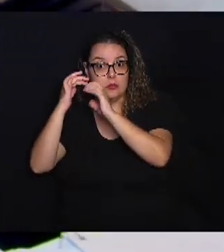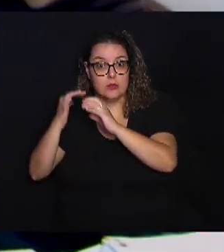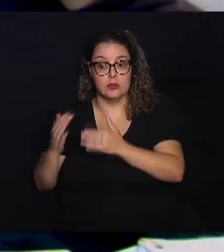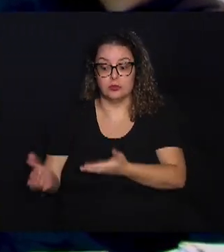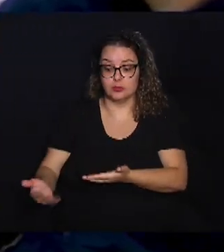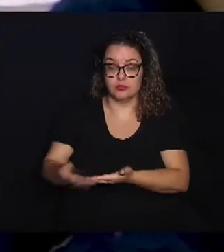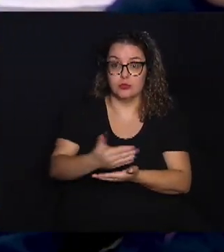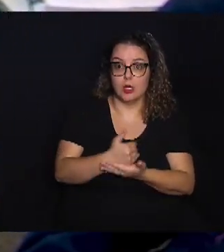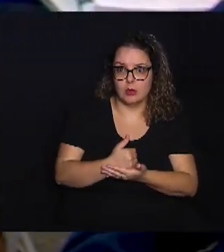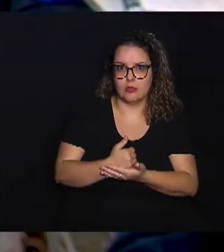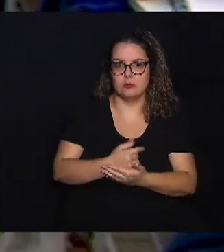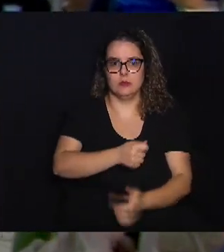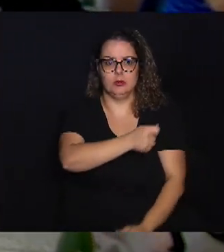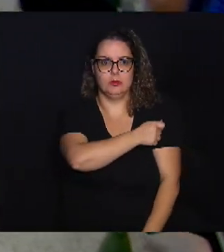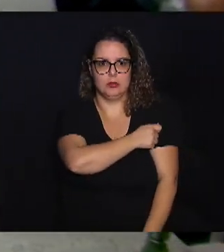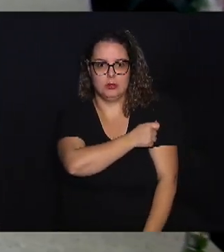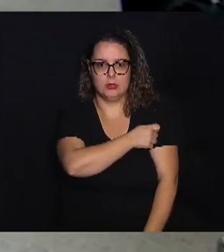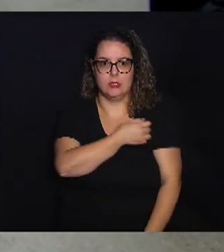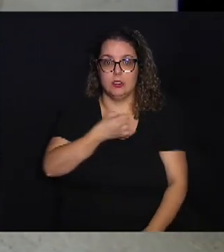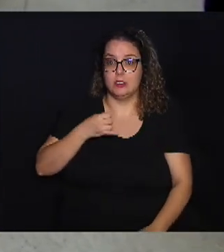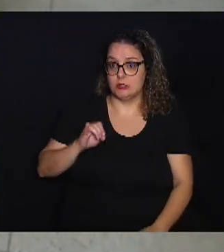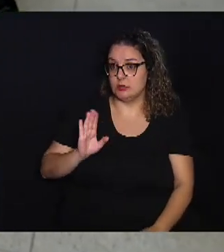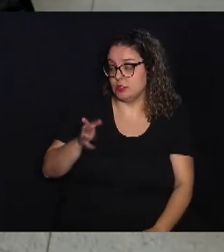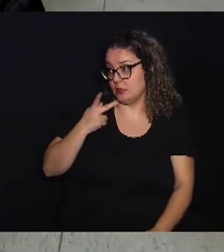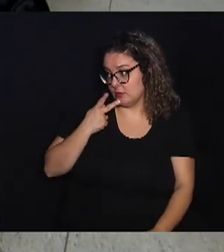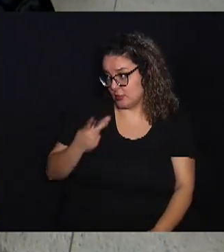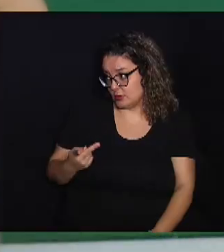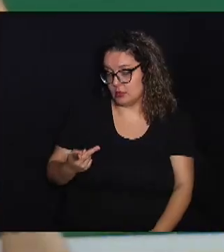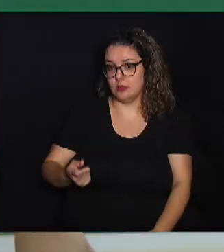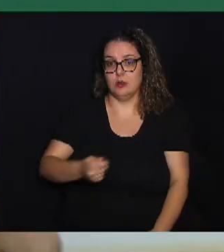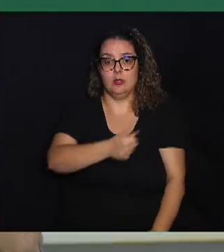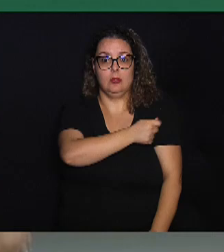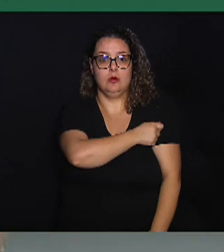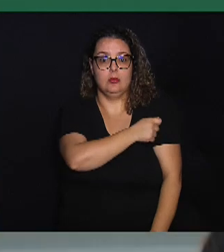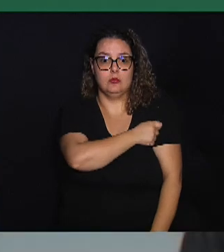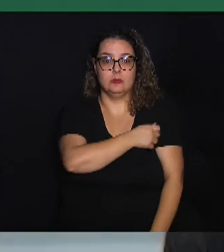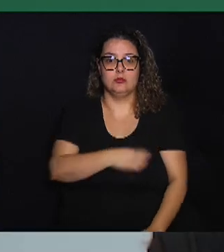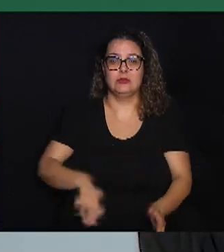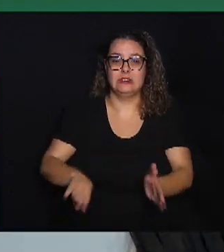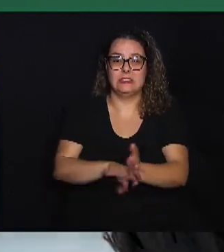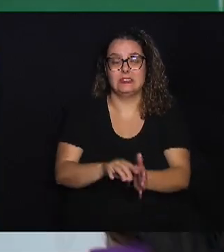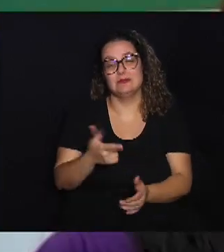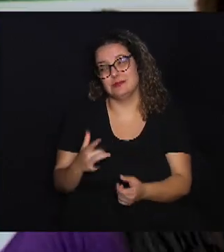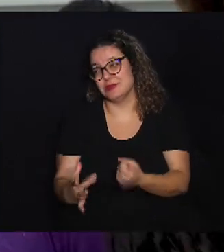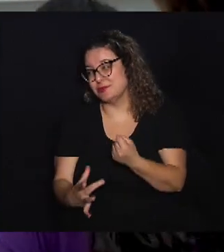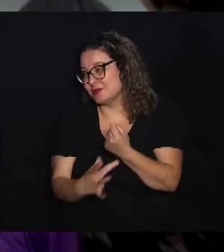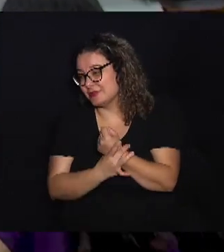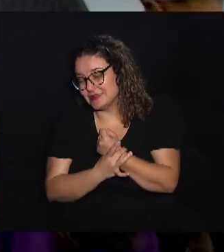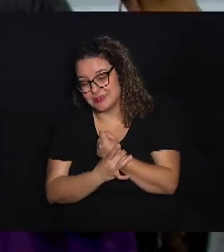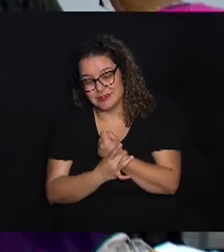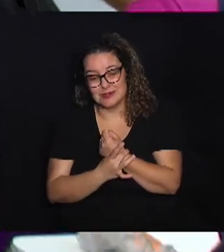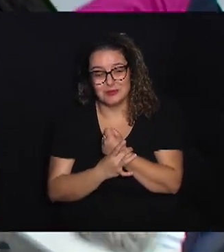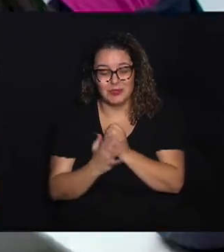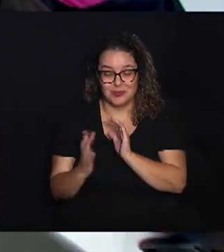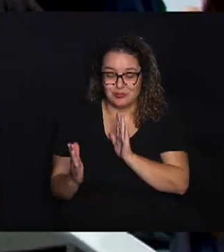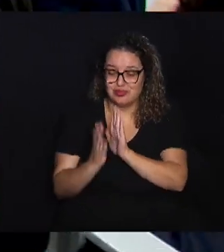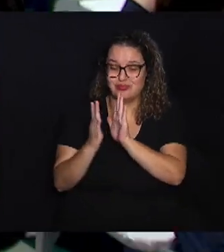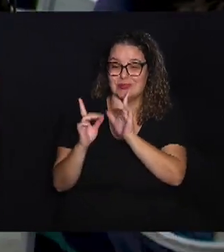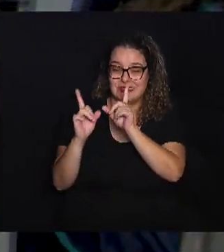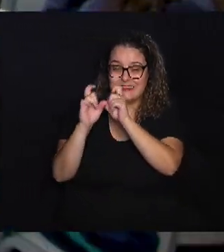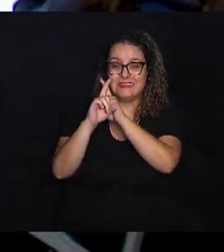acolhimento do aluno. Então, se a gente já citou que o aluno chega inseguro, vai se deparar com os novos desafios, se a